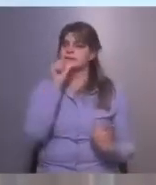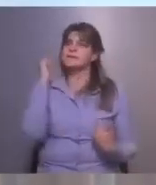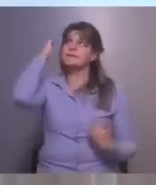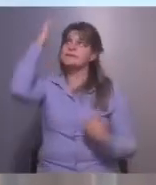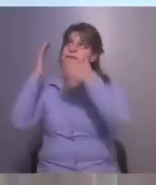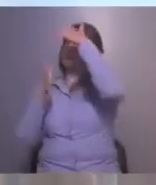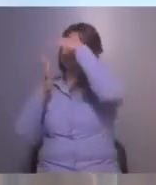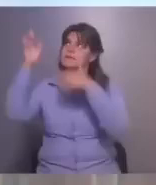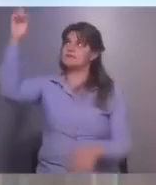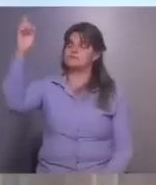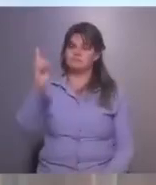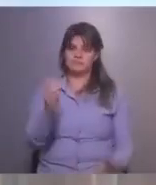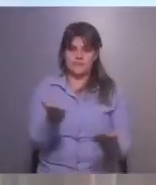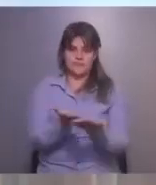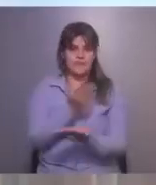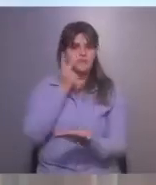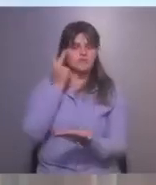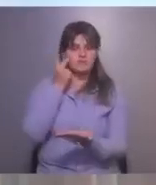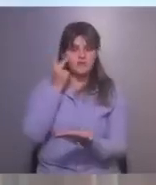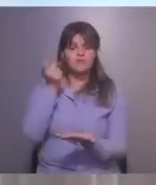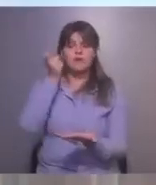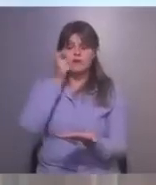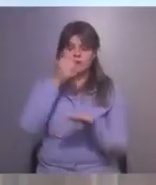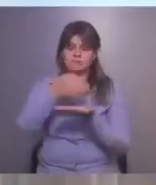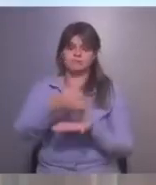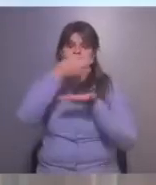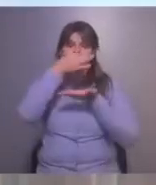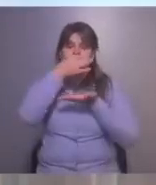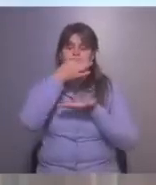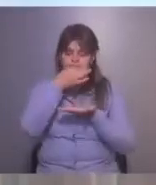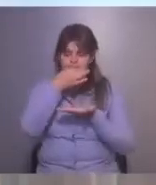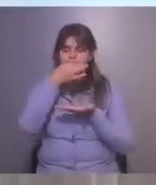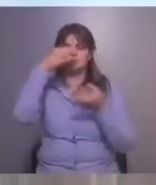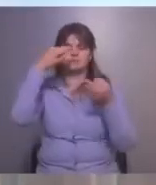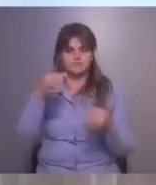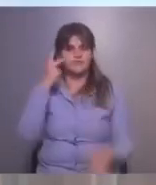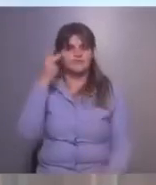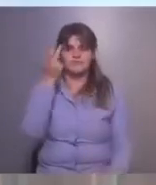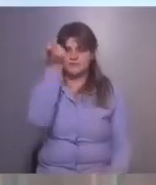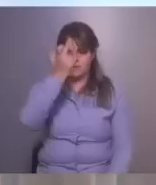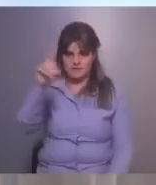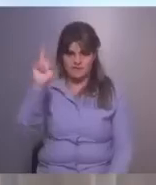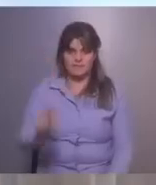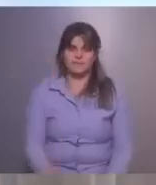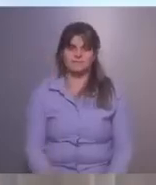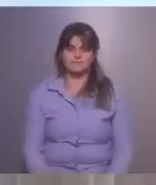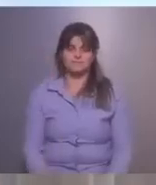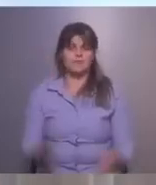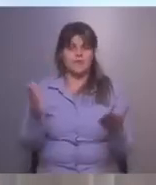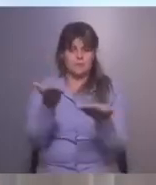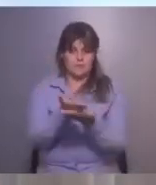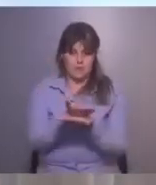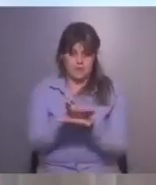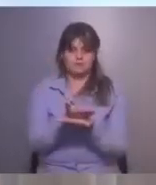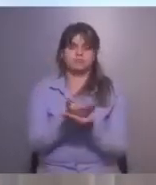céu. Quem comer deste pão viverá eternamente. E o pão que eu